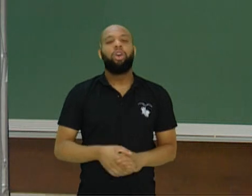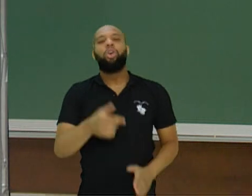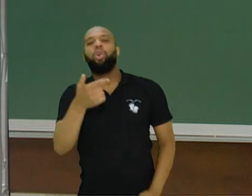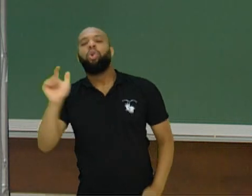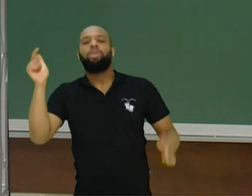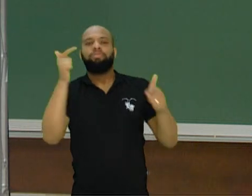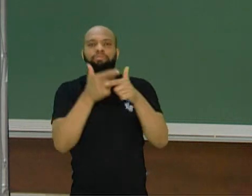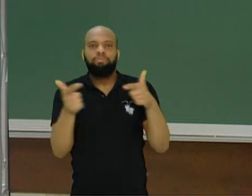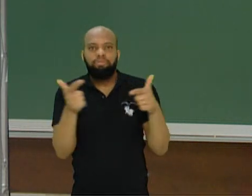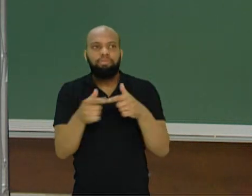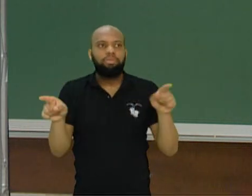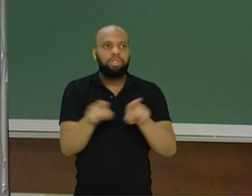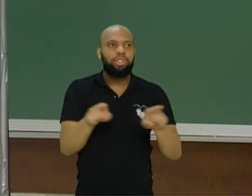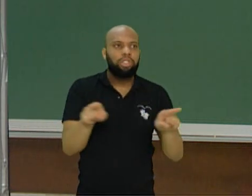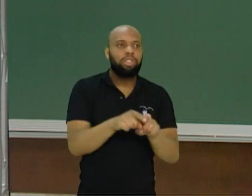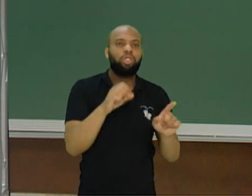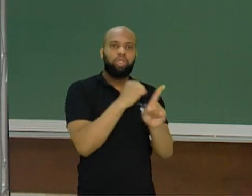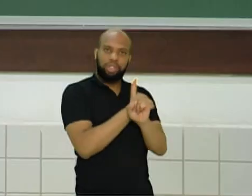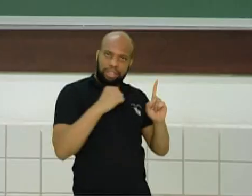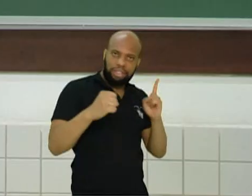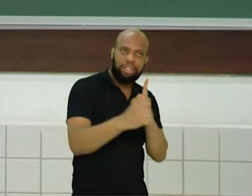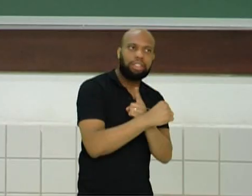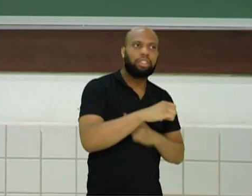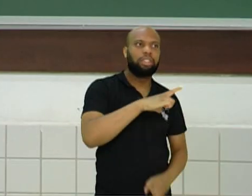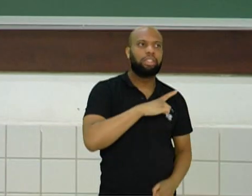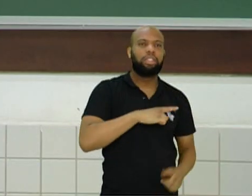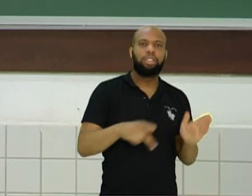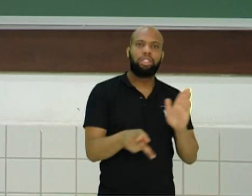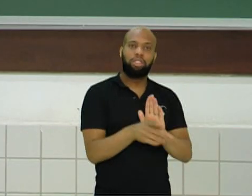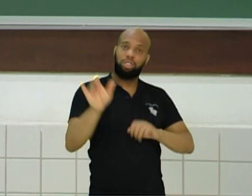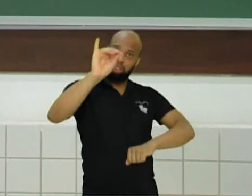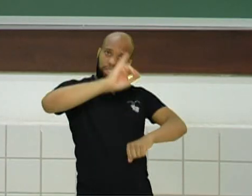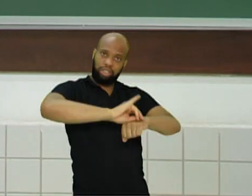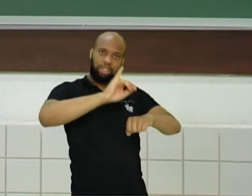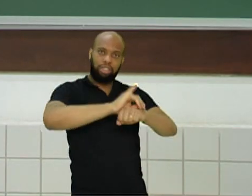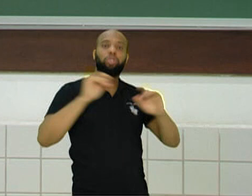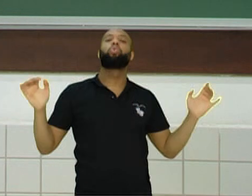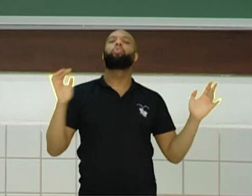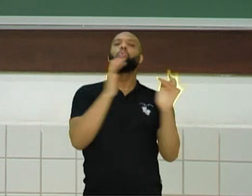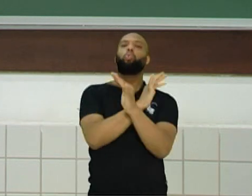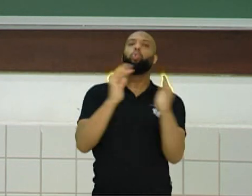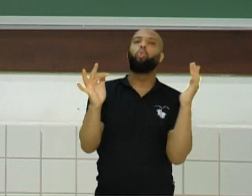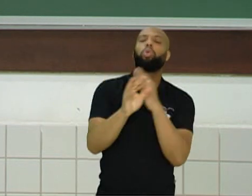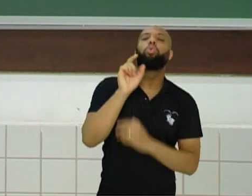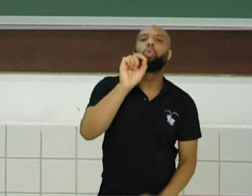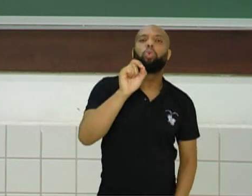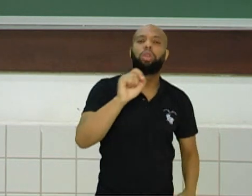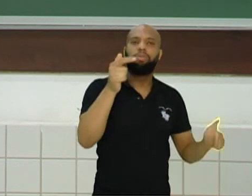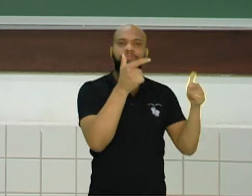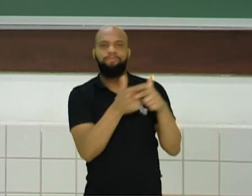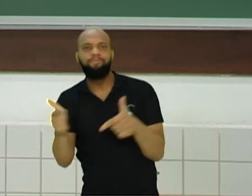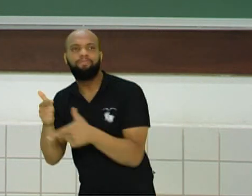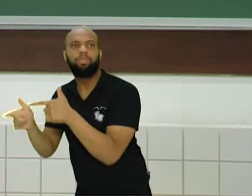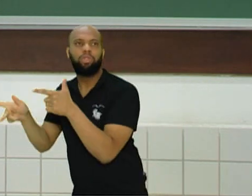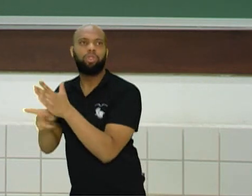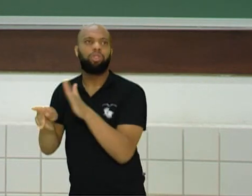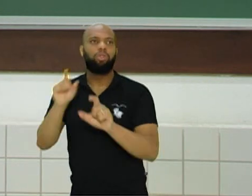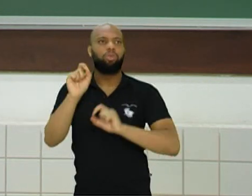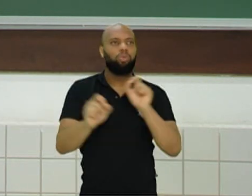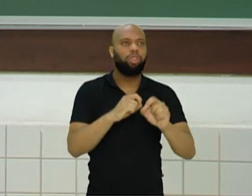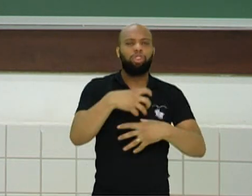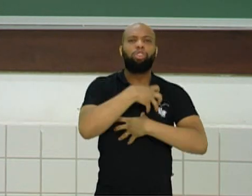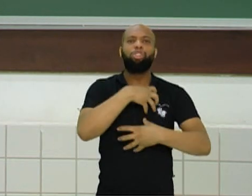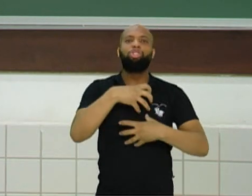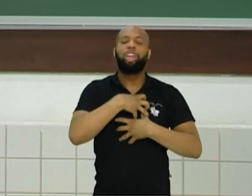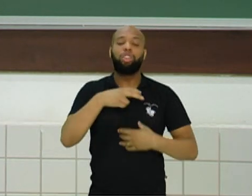Mais um problema ali social, né, dos centros urbanos é a questão da mobilidade urbana.